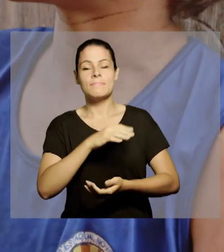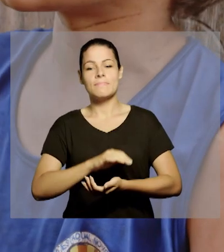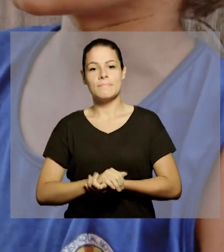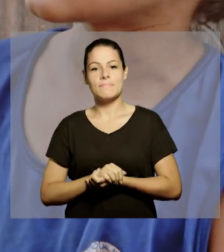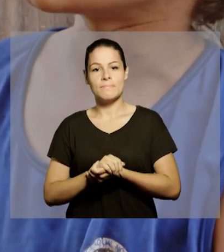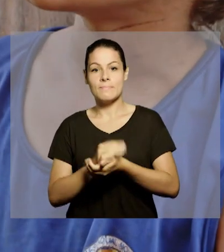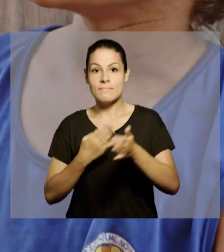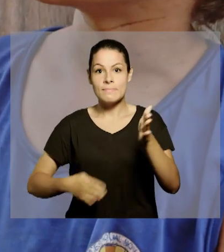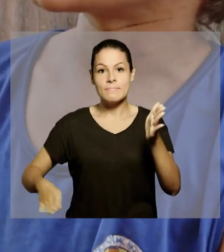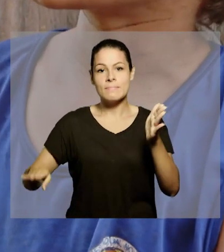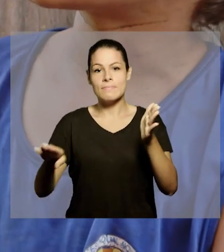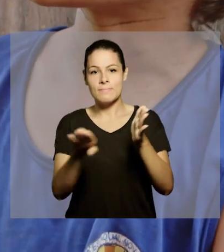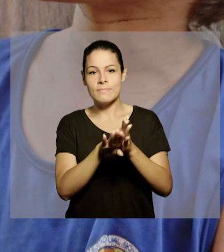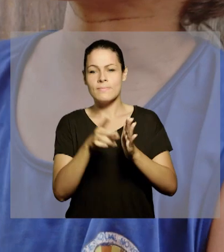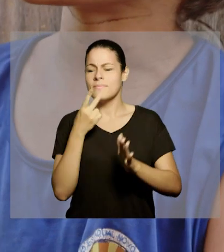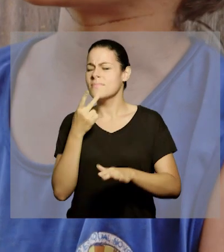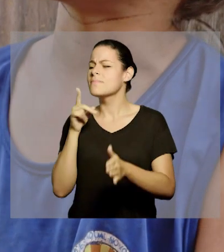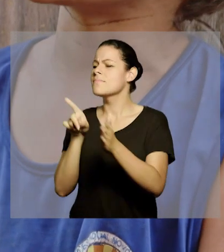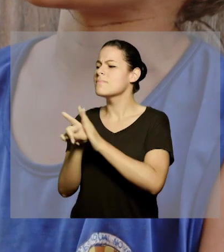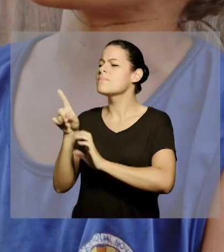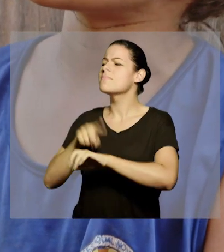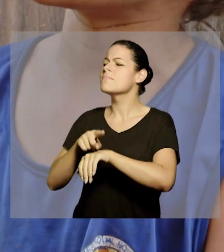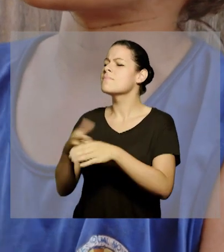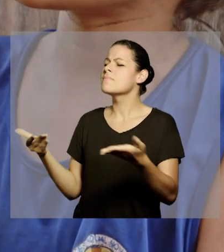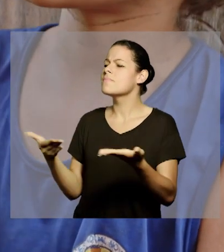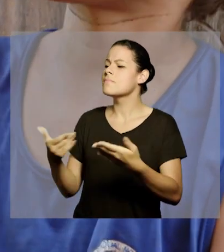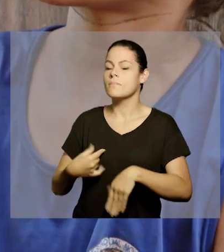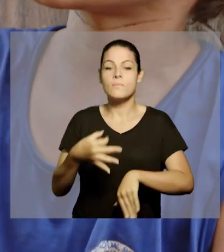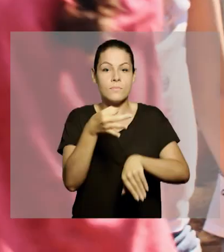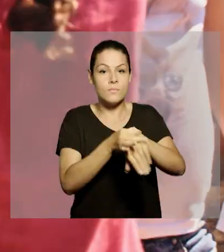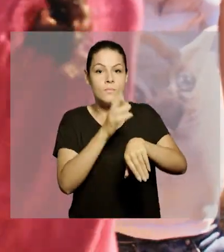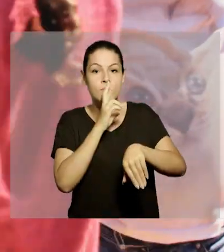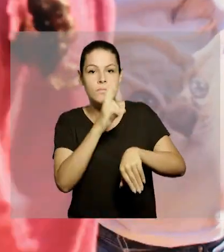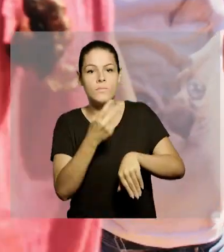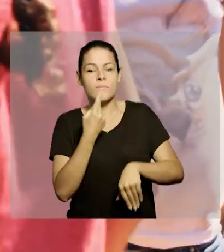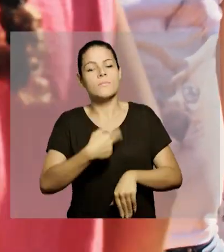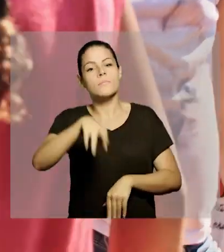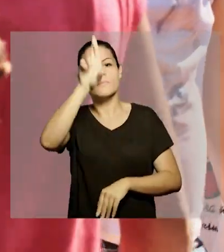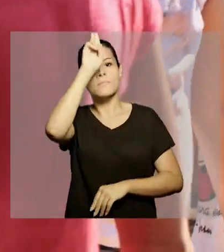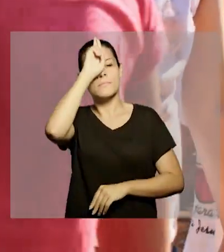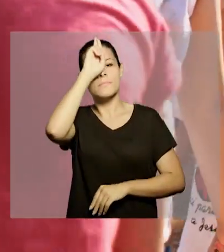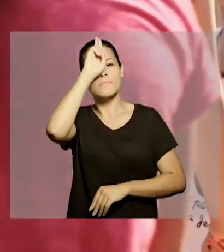Daí ele chega lá, fala, que hora que é? Daí o relógio fala,